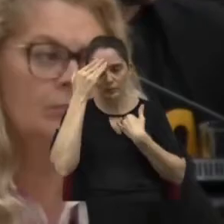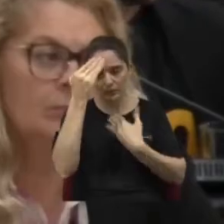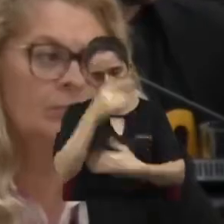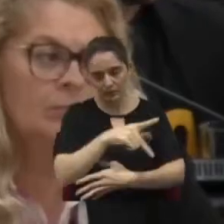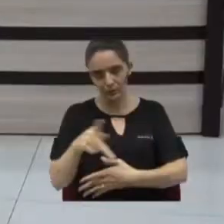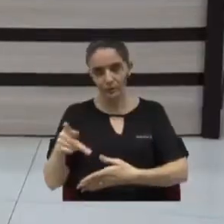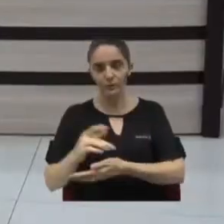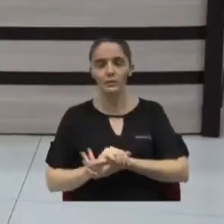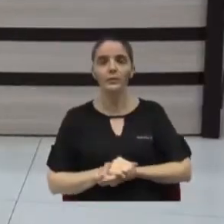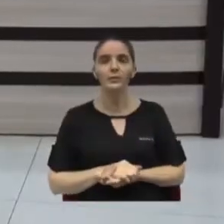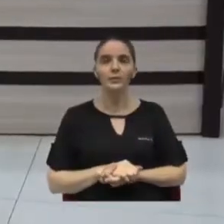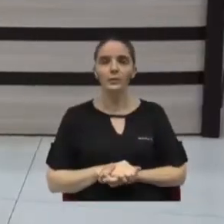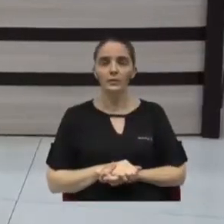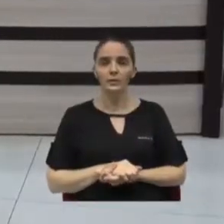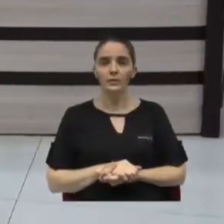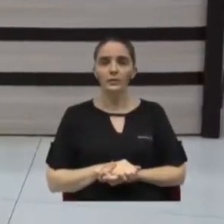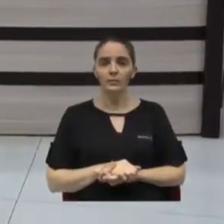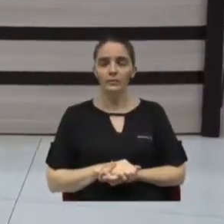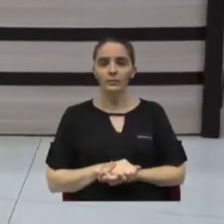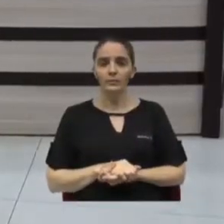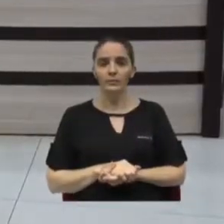obrigado.